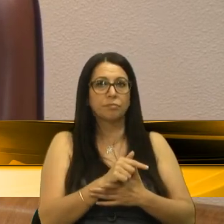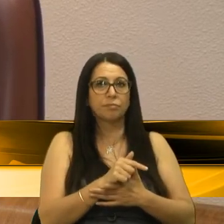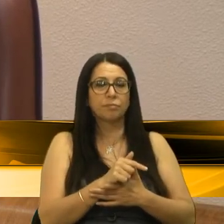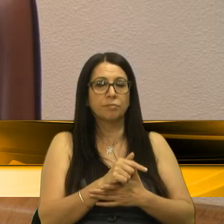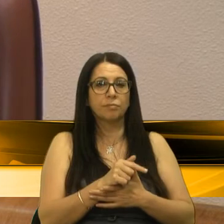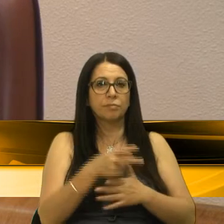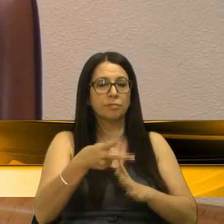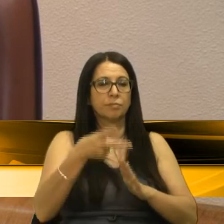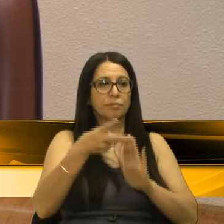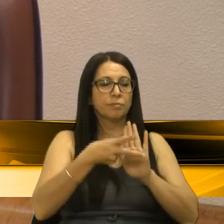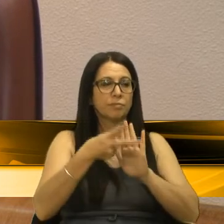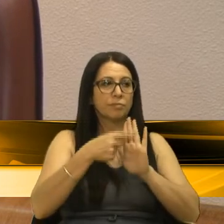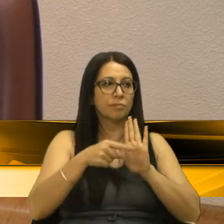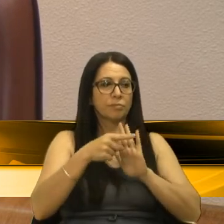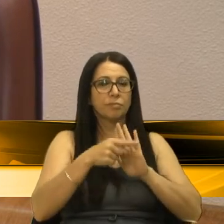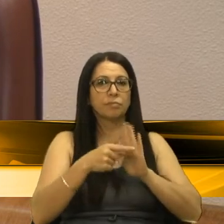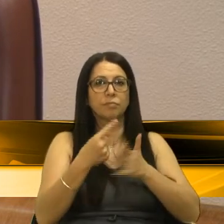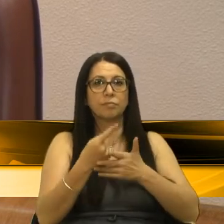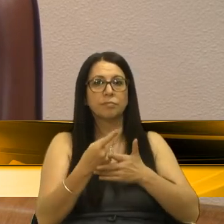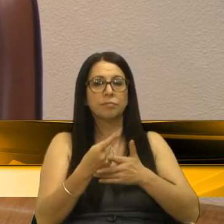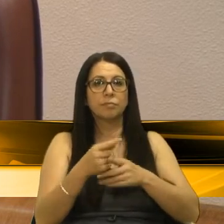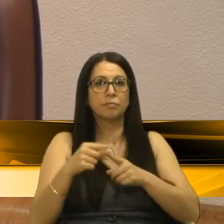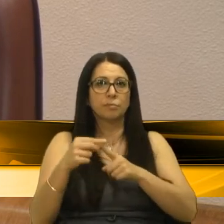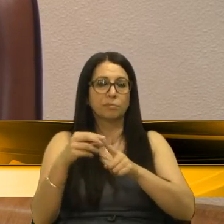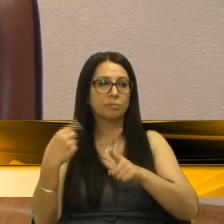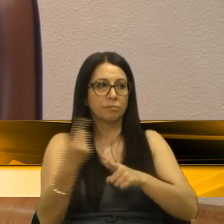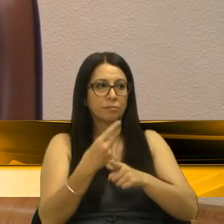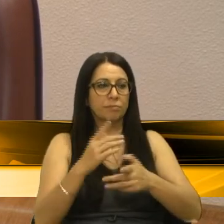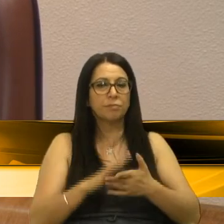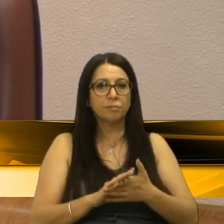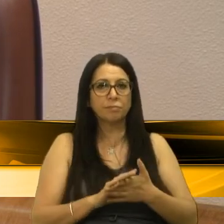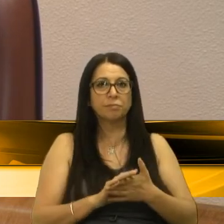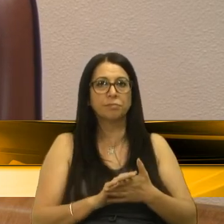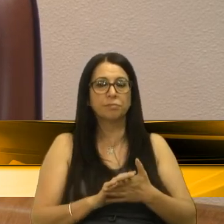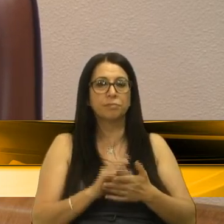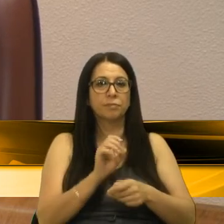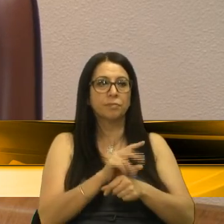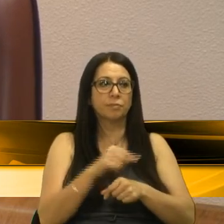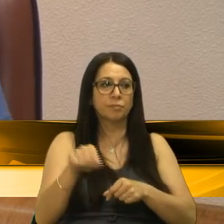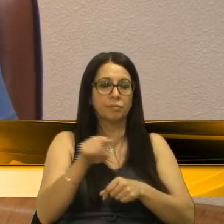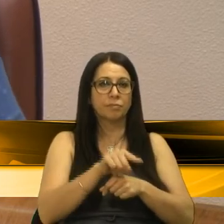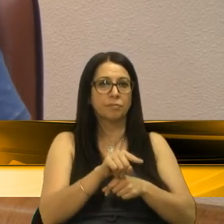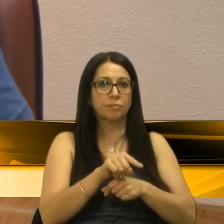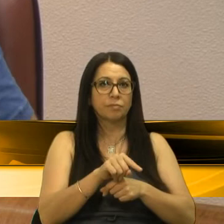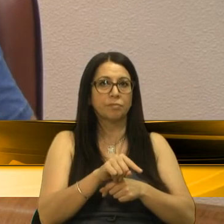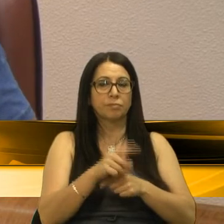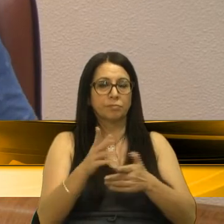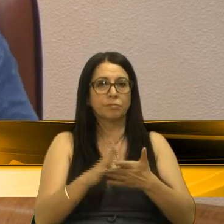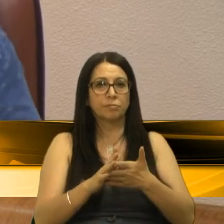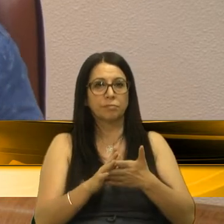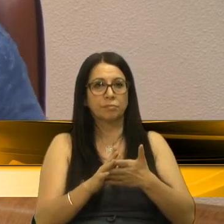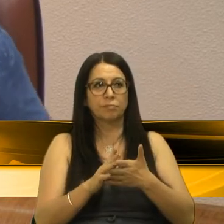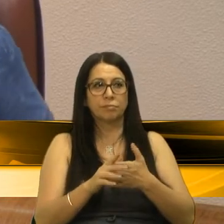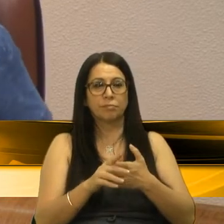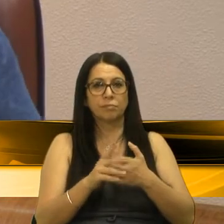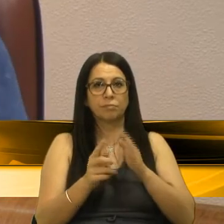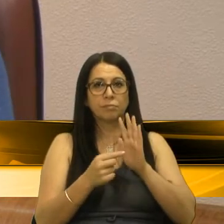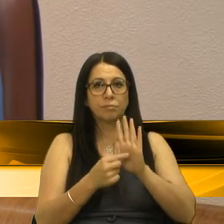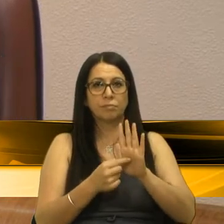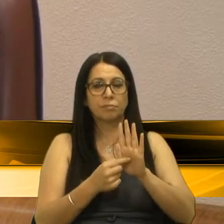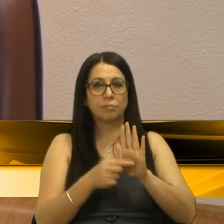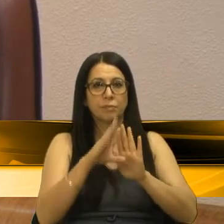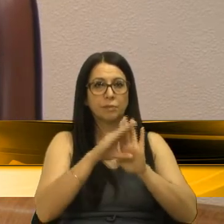Segundo, acesso, circulação e espaços de manobra e porcentagem de vagas para deficientes físicos e motos, de acordo com as disposições do